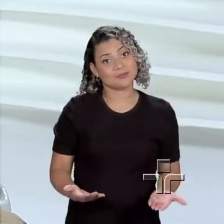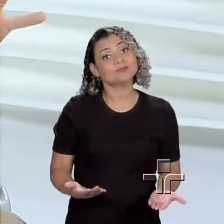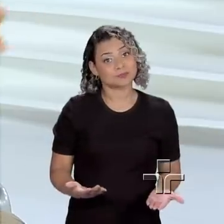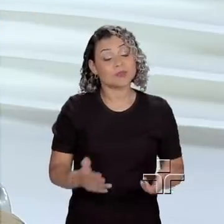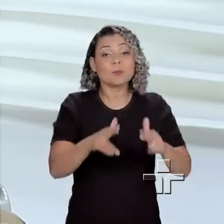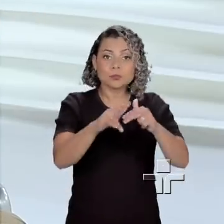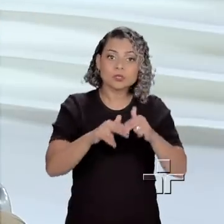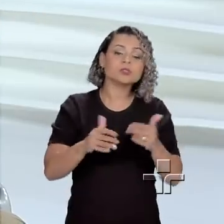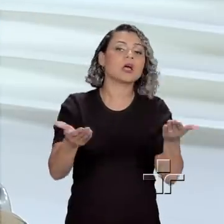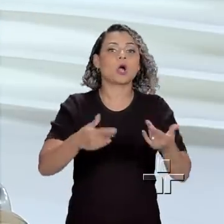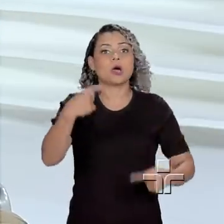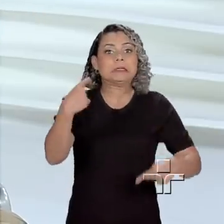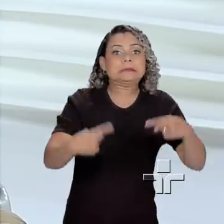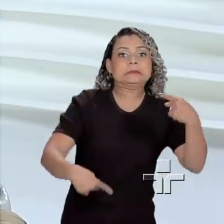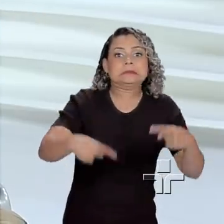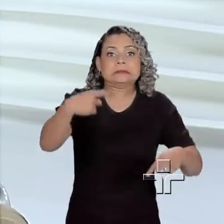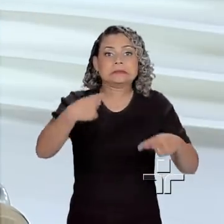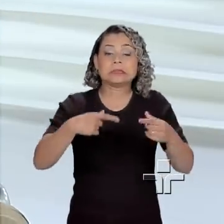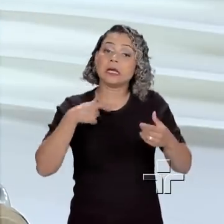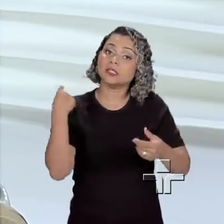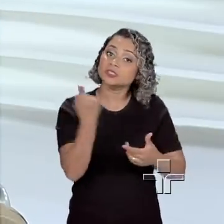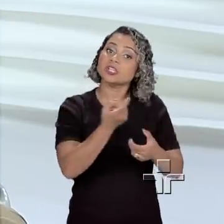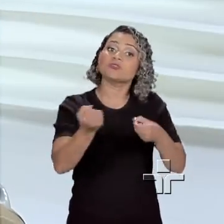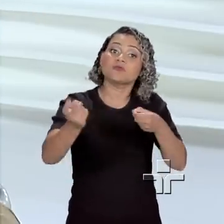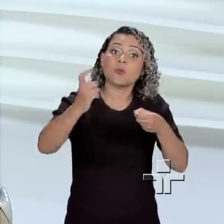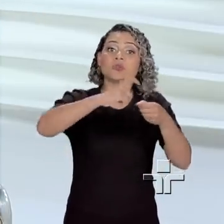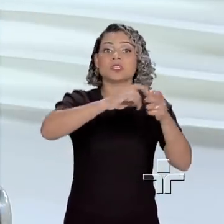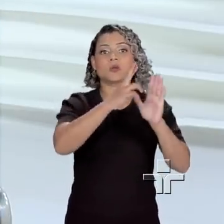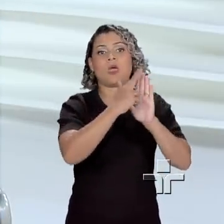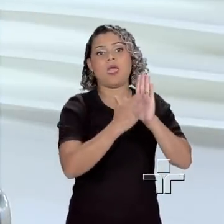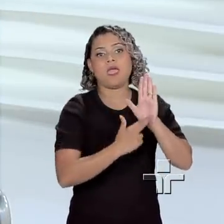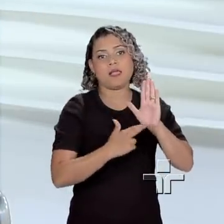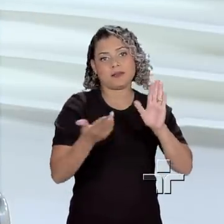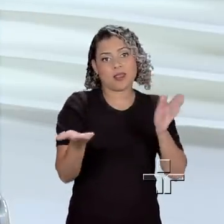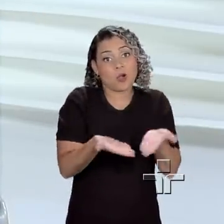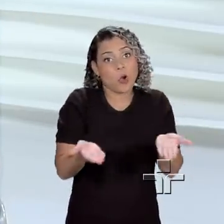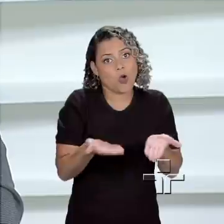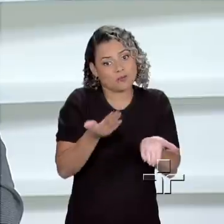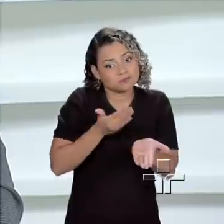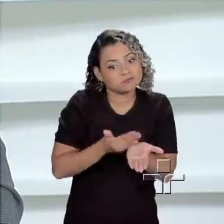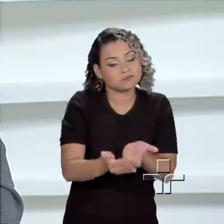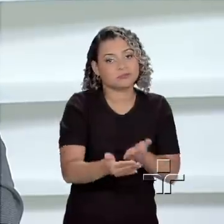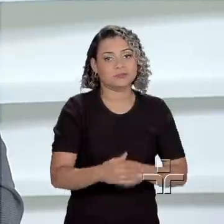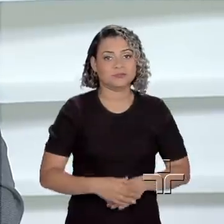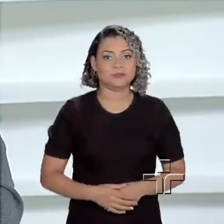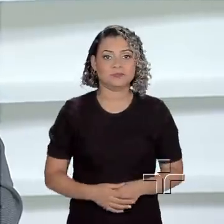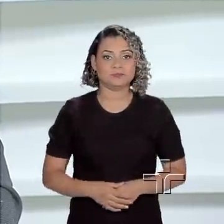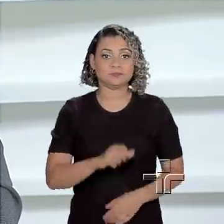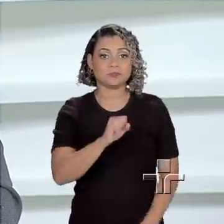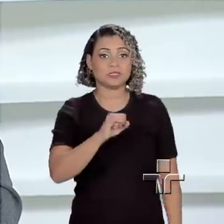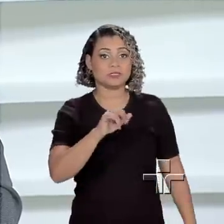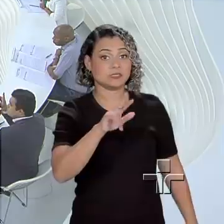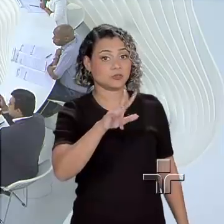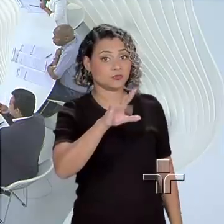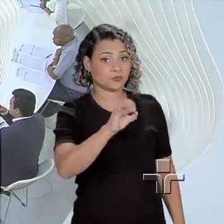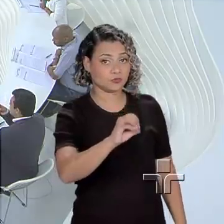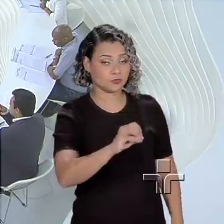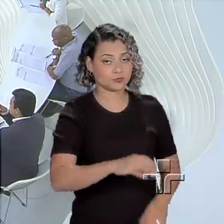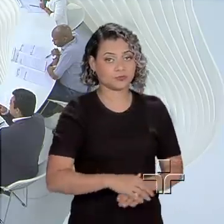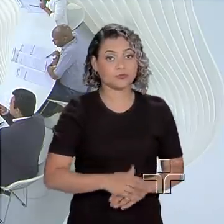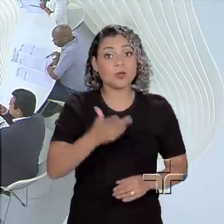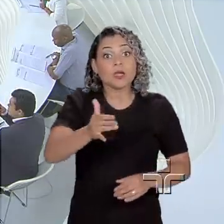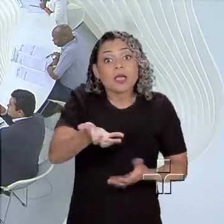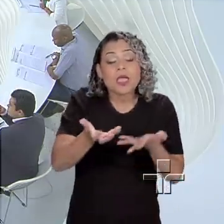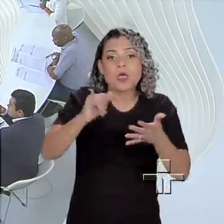esse é o dilema. Nós estamos reescrevendo as regras do jogo nesse momento. Silvio, o Demi... Queria aproveitar o gancho aí